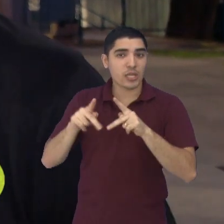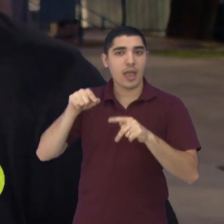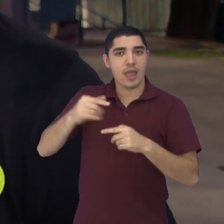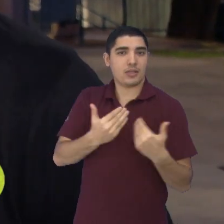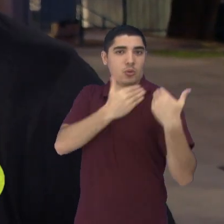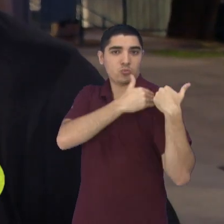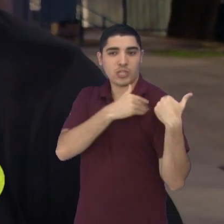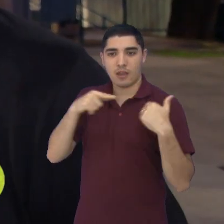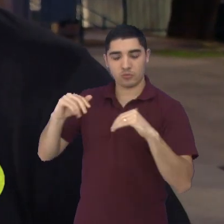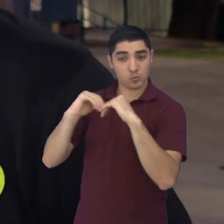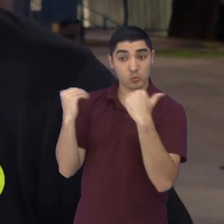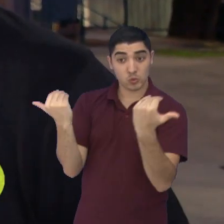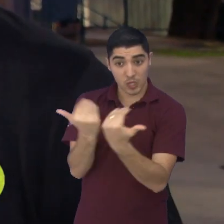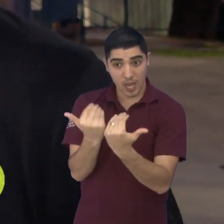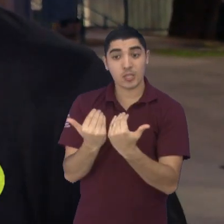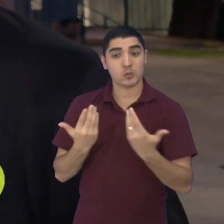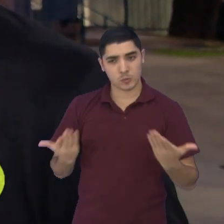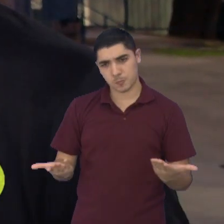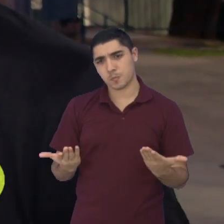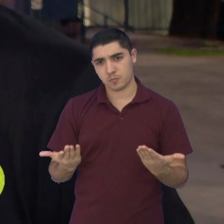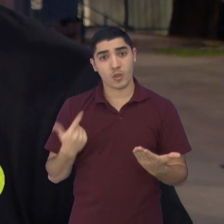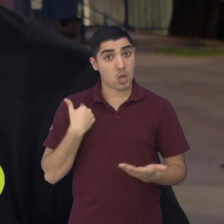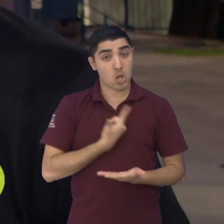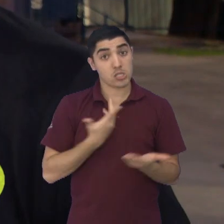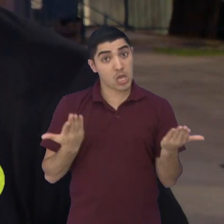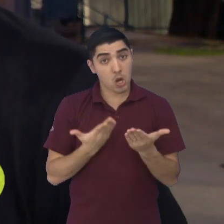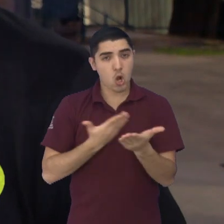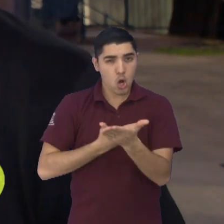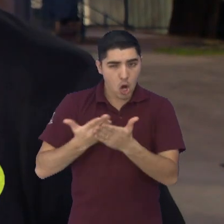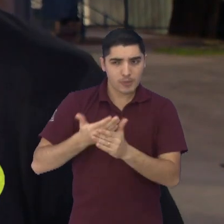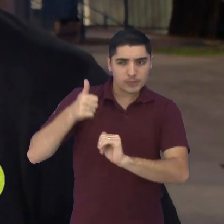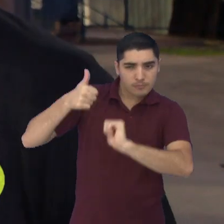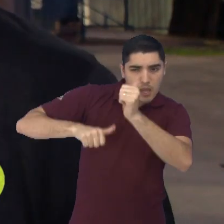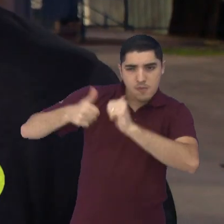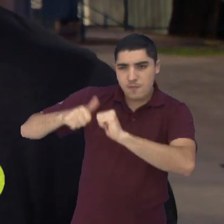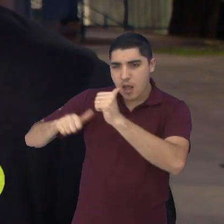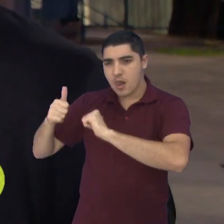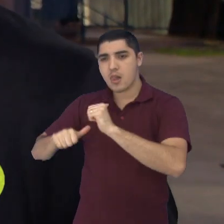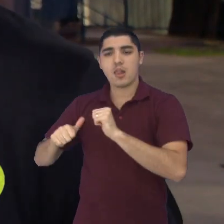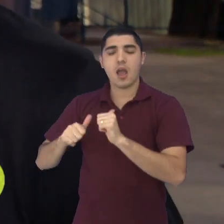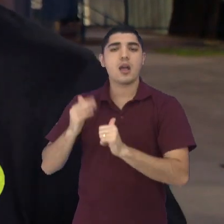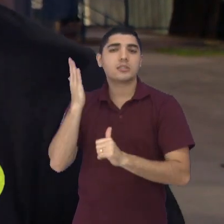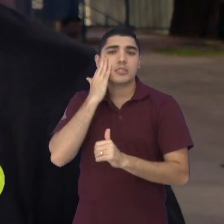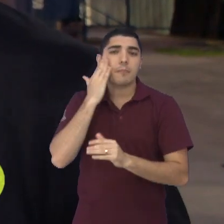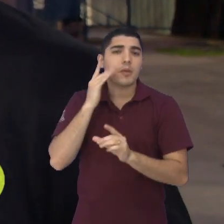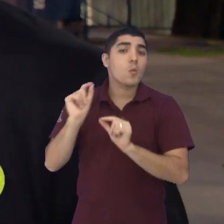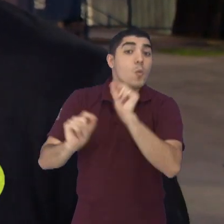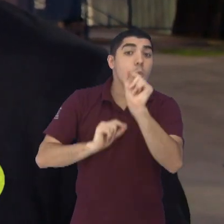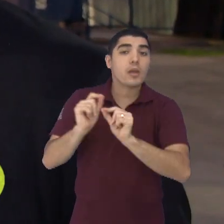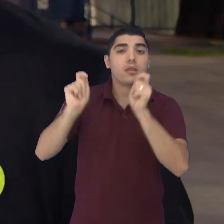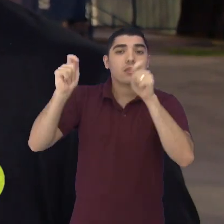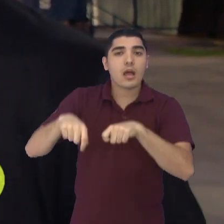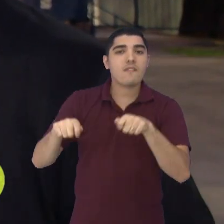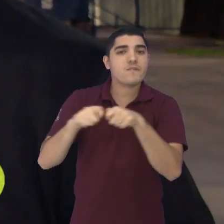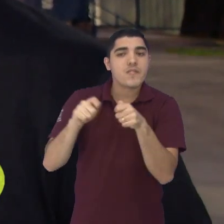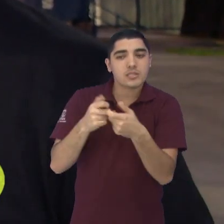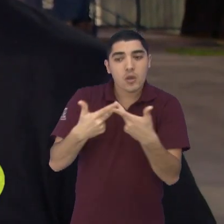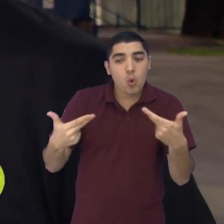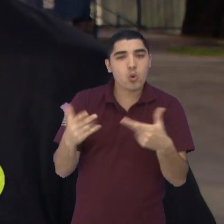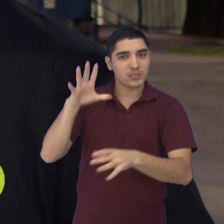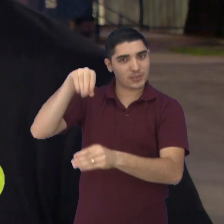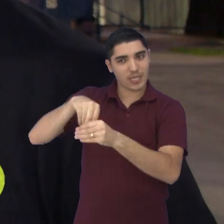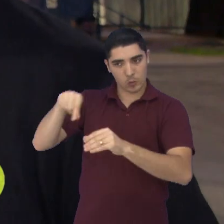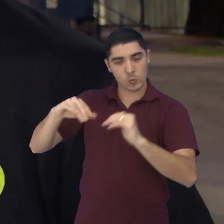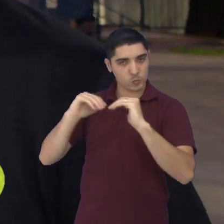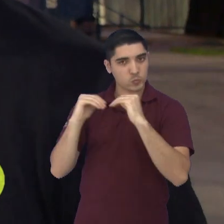também, né? Então agora nós vamos para uma fase de análise de todas as possibilidades que o estádio pode proporcionar, né?